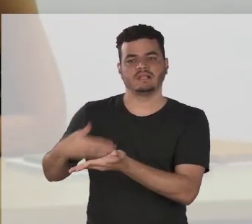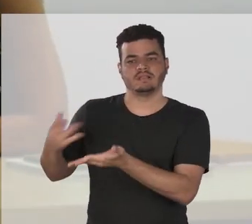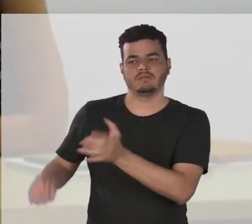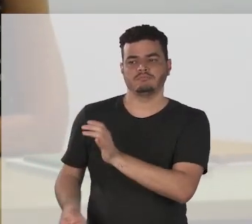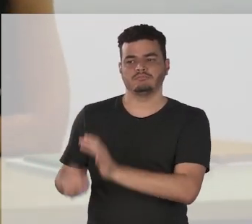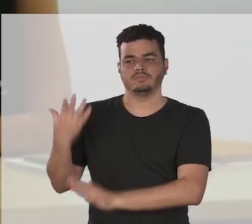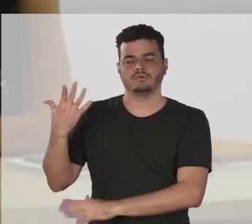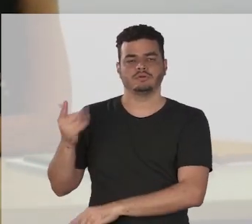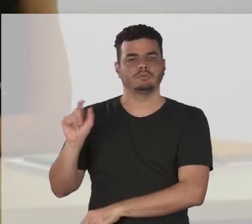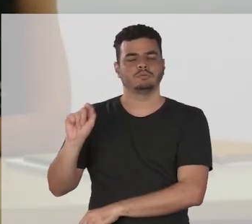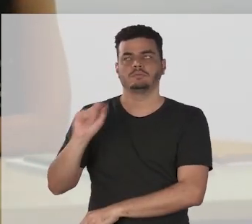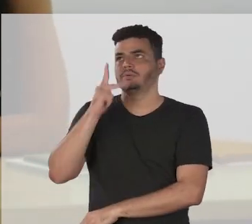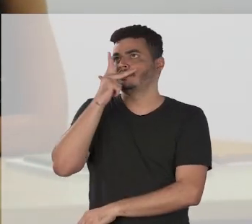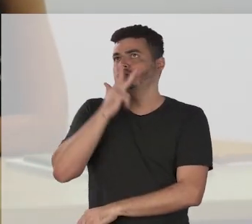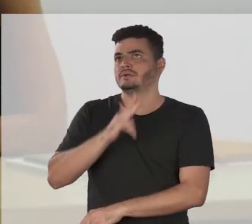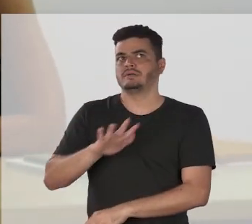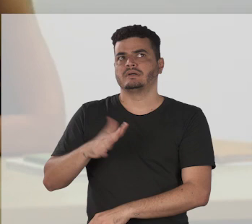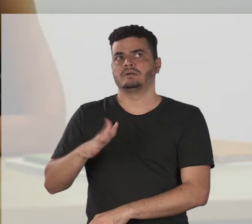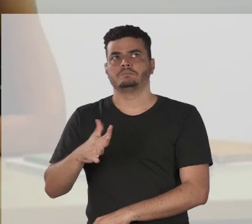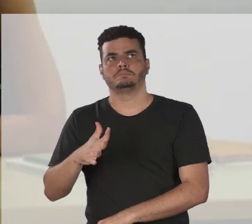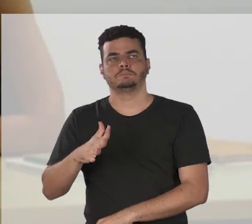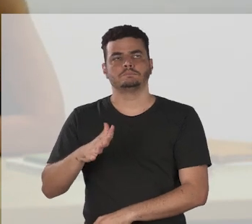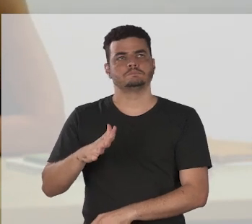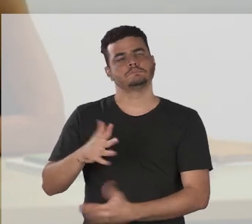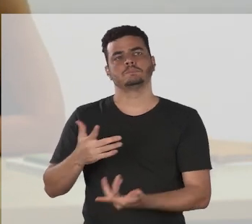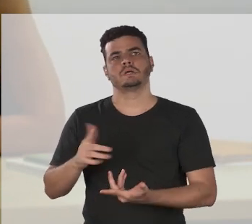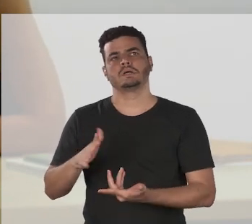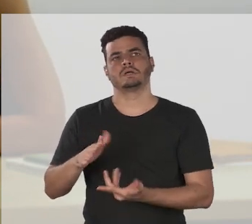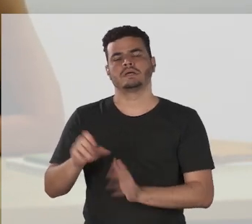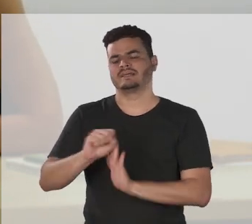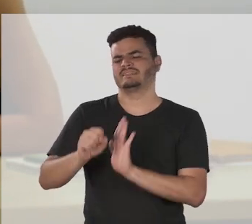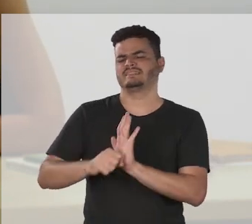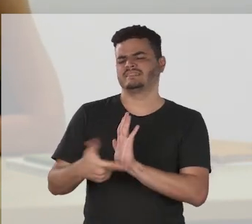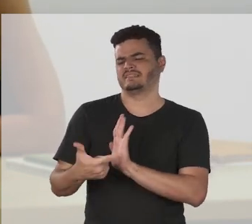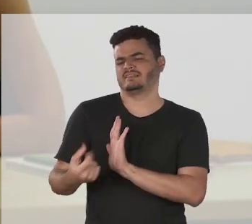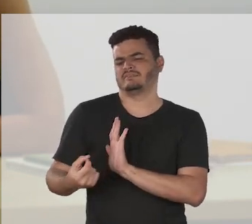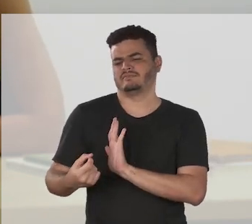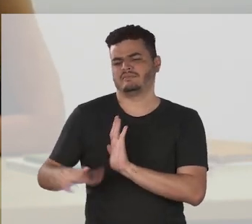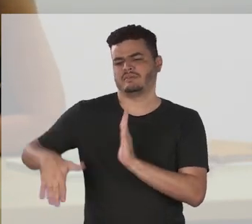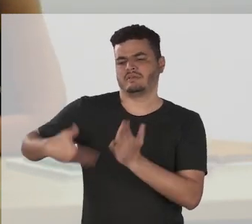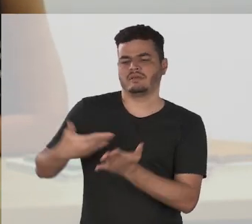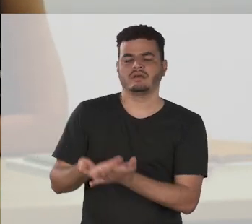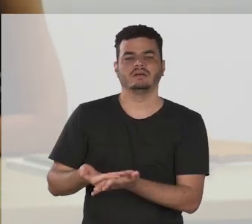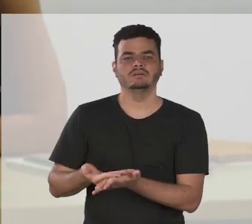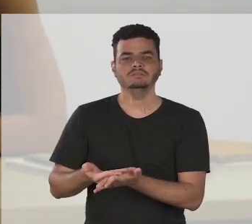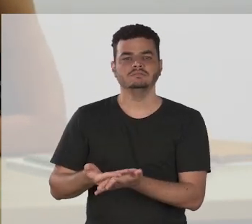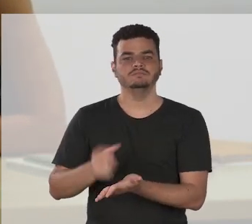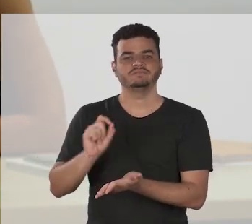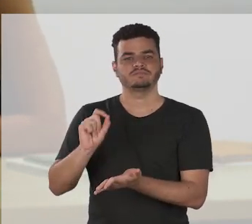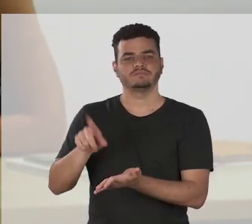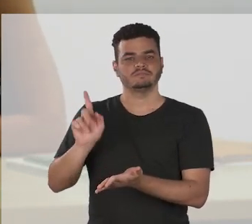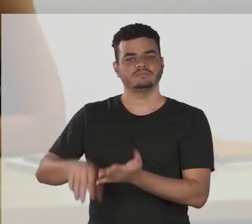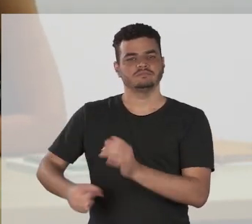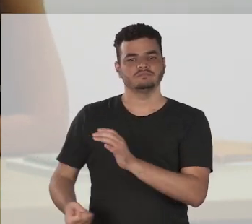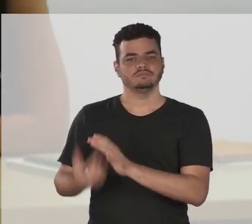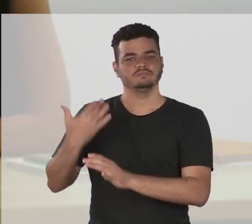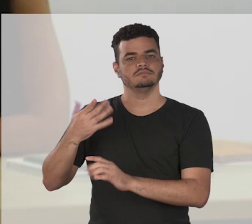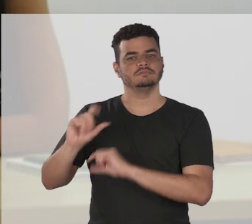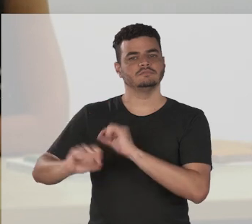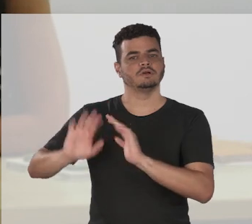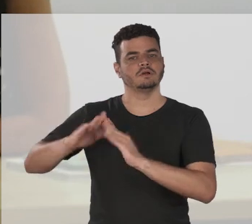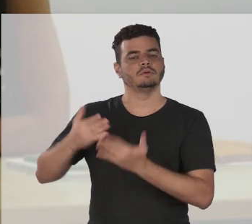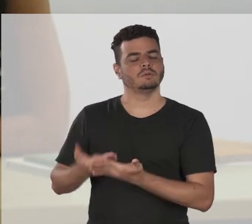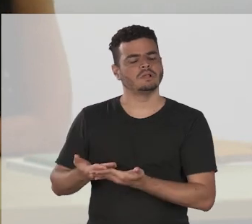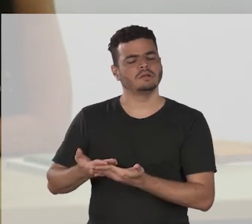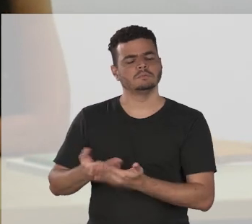também, que, bom, datam do princípio do século XX. E até agora são justamente antologias